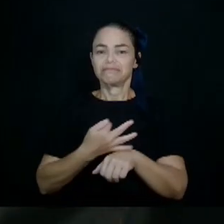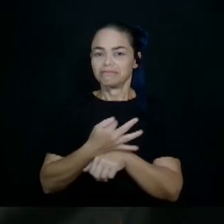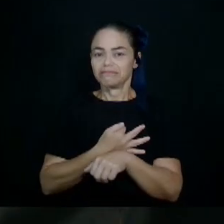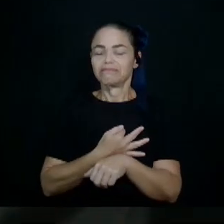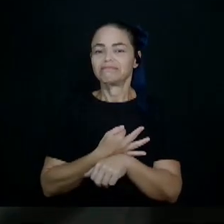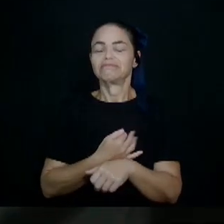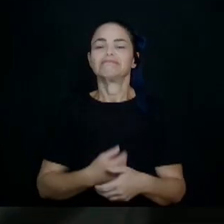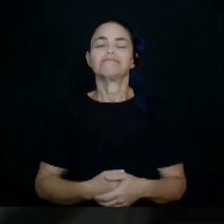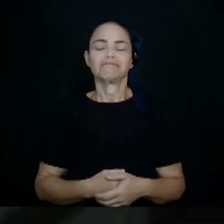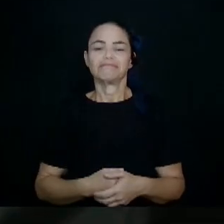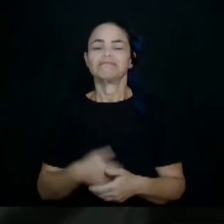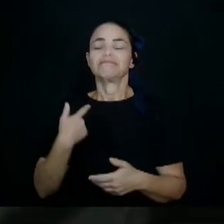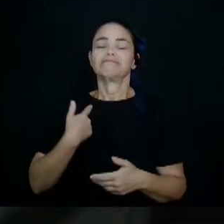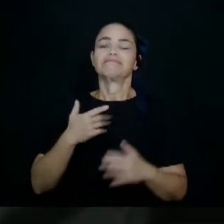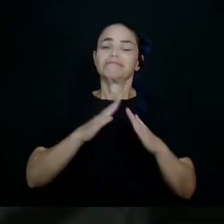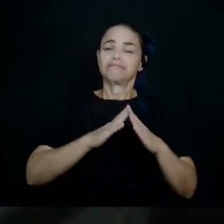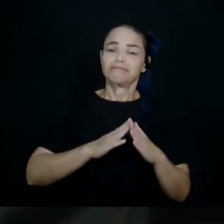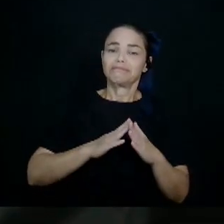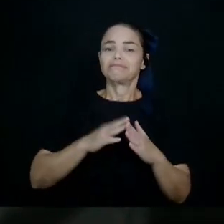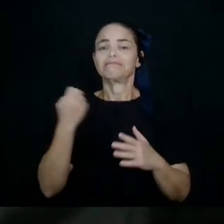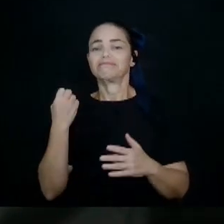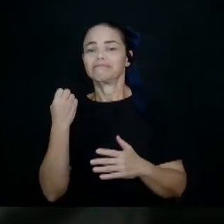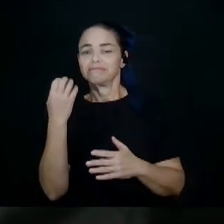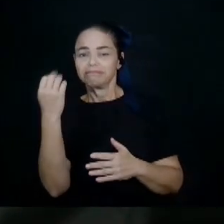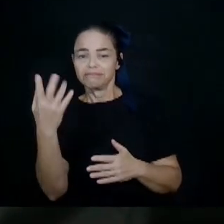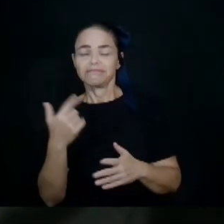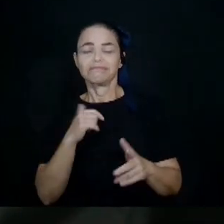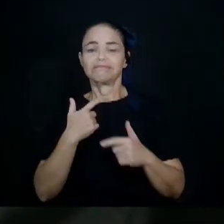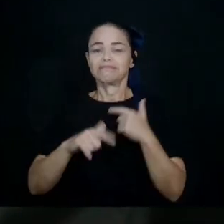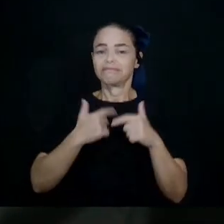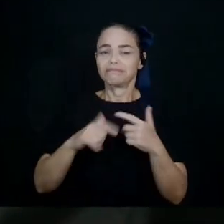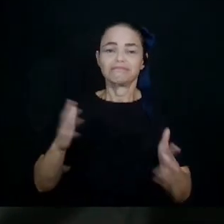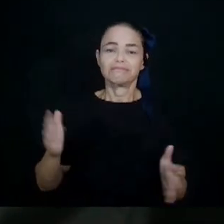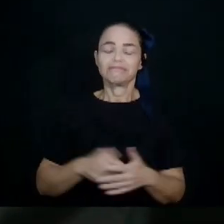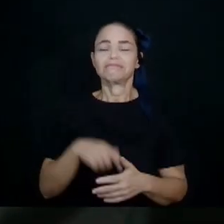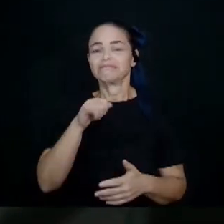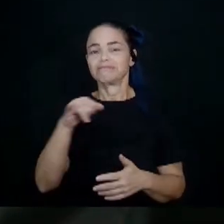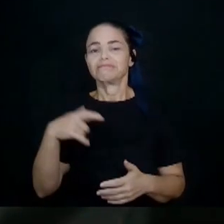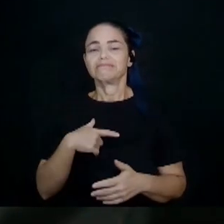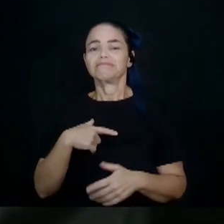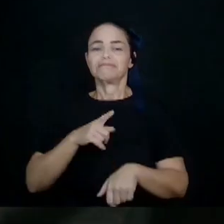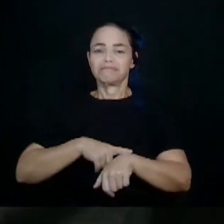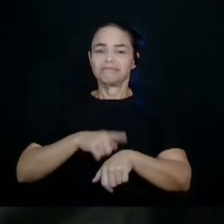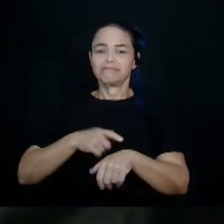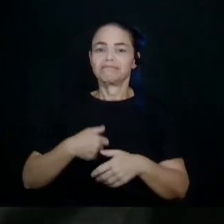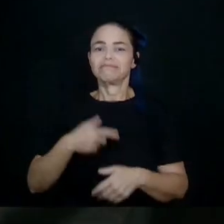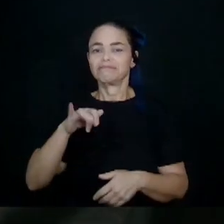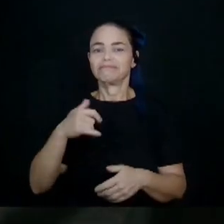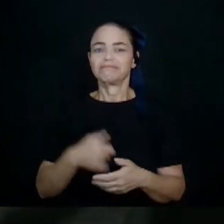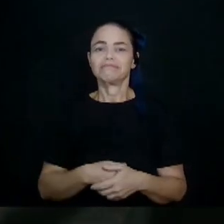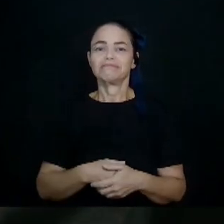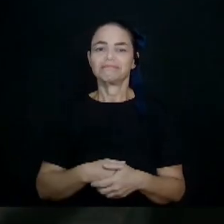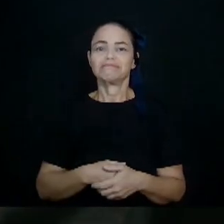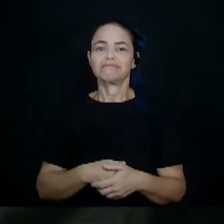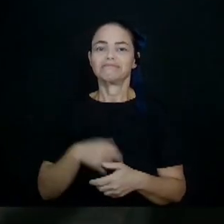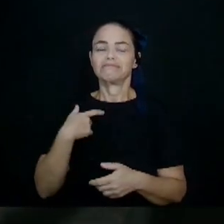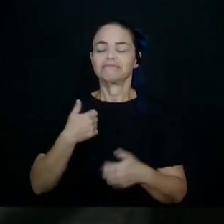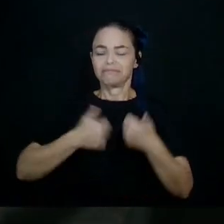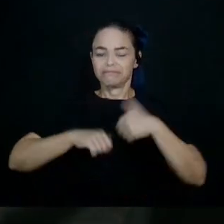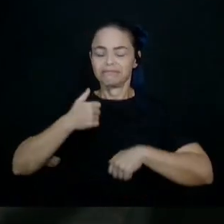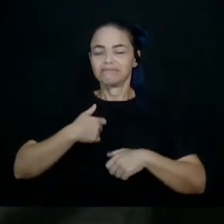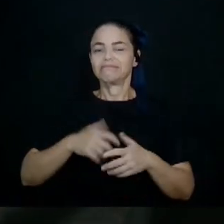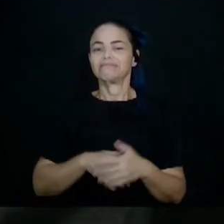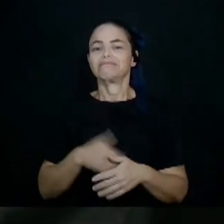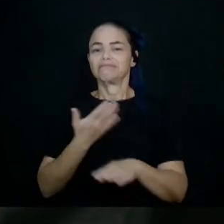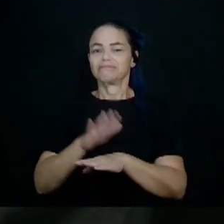vai ficar em casa, muita gente vai trabalhar, enfim. Se você tiver um tempinho, aproveita e faz esse exercício de